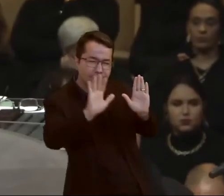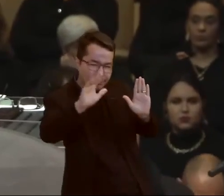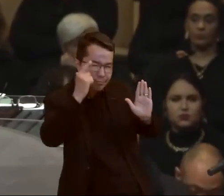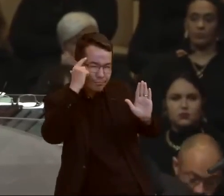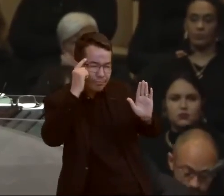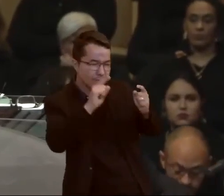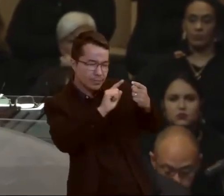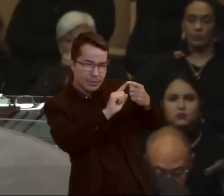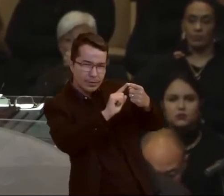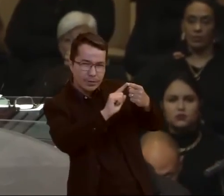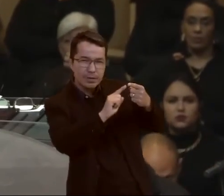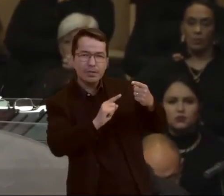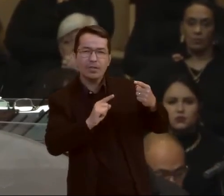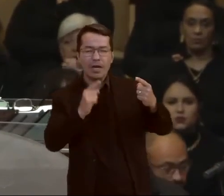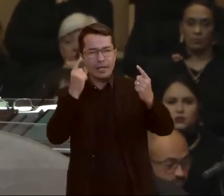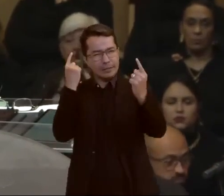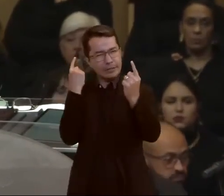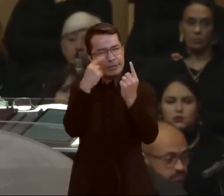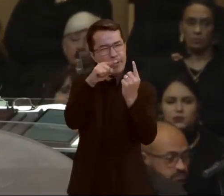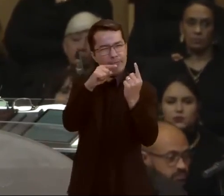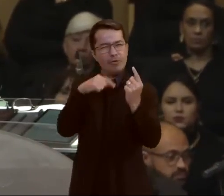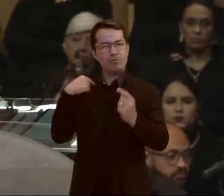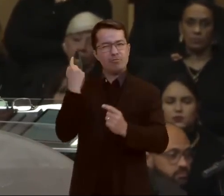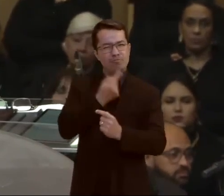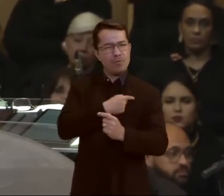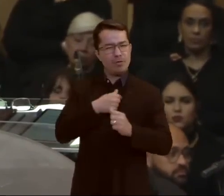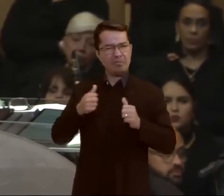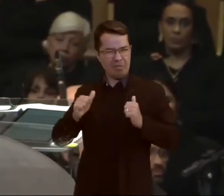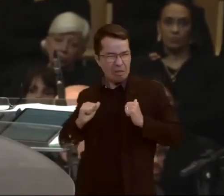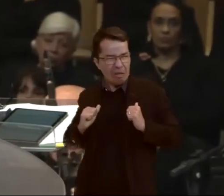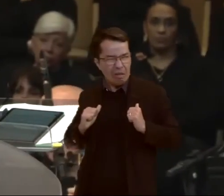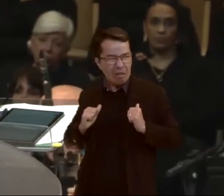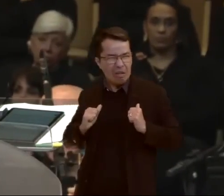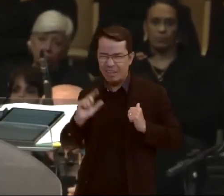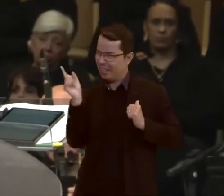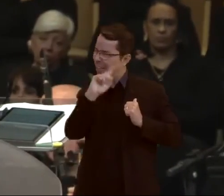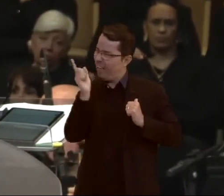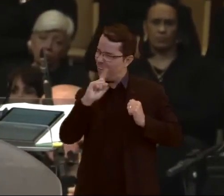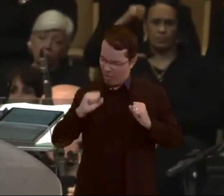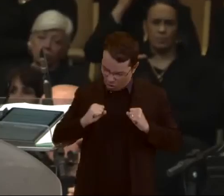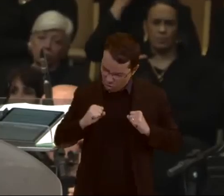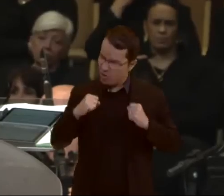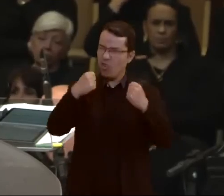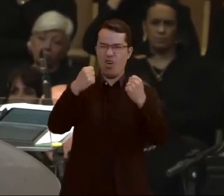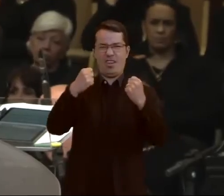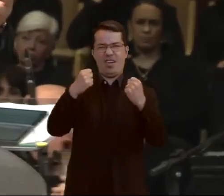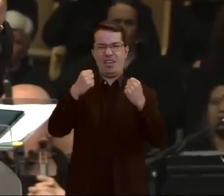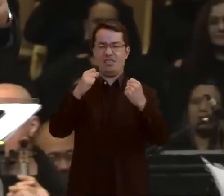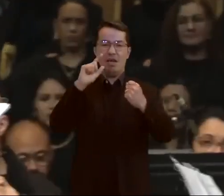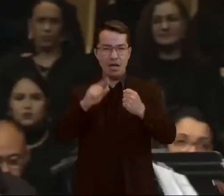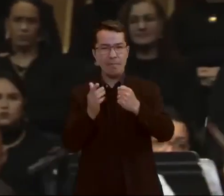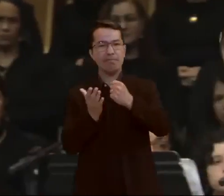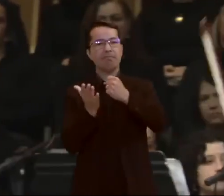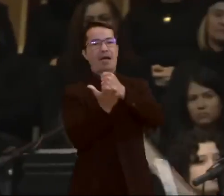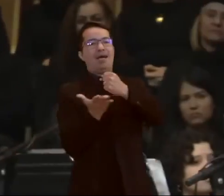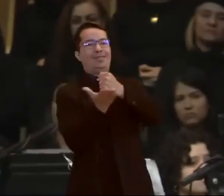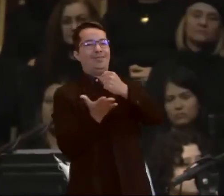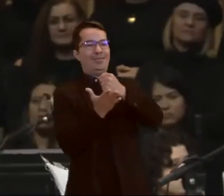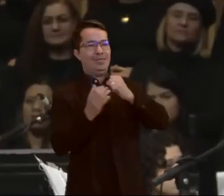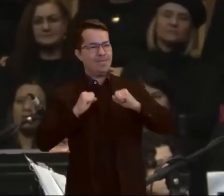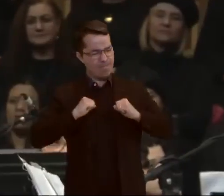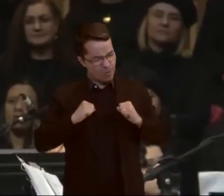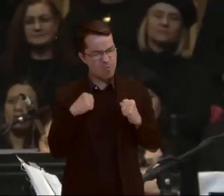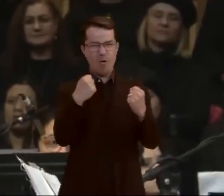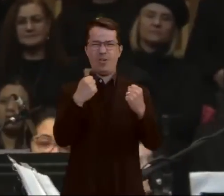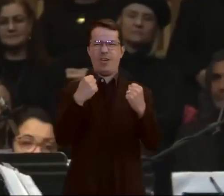ele traz para nós o desafio de não se conformar. Então essa é a lição básica: não